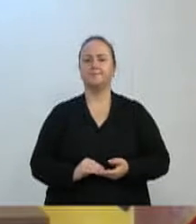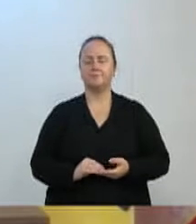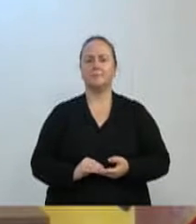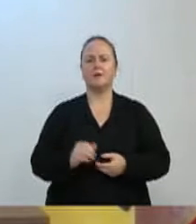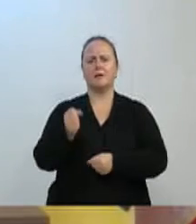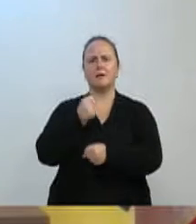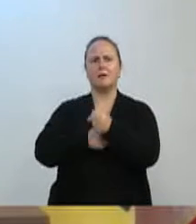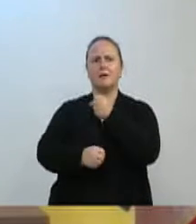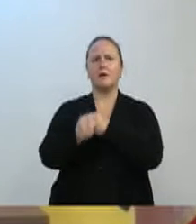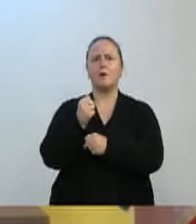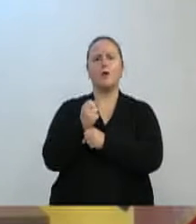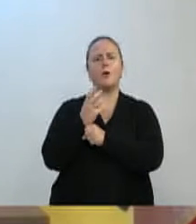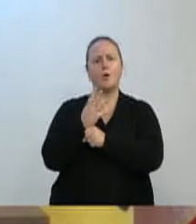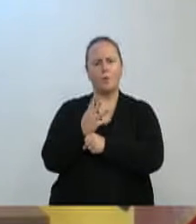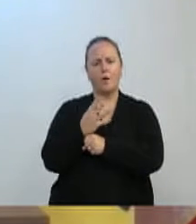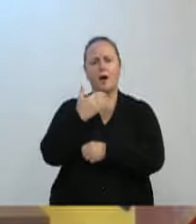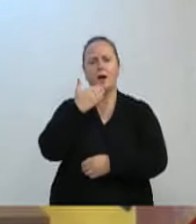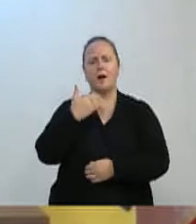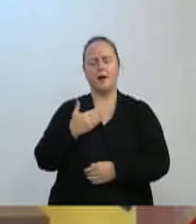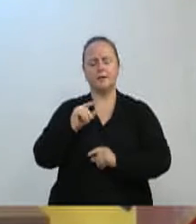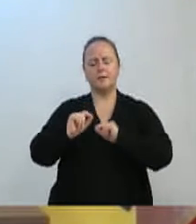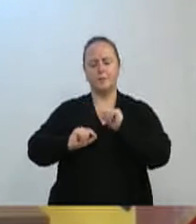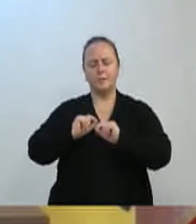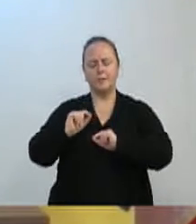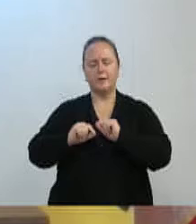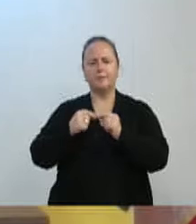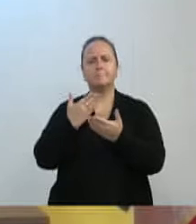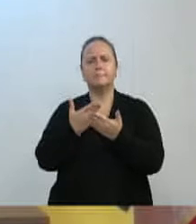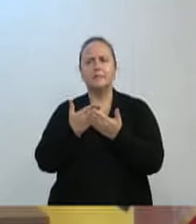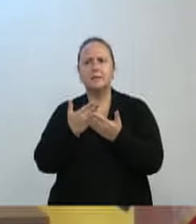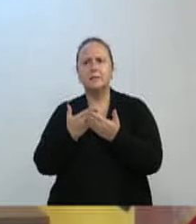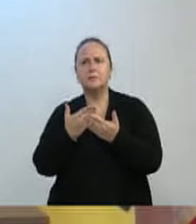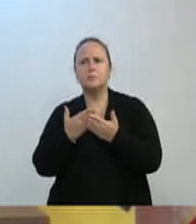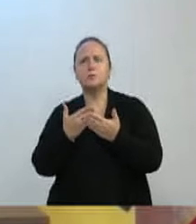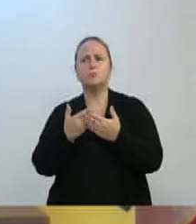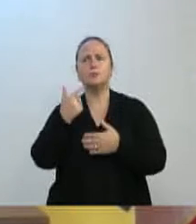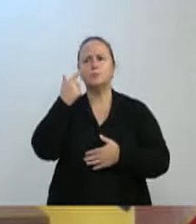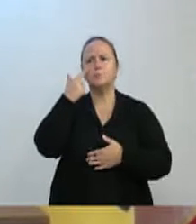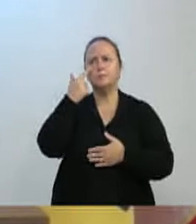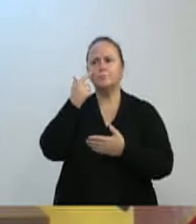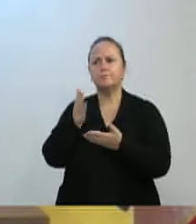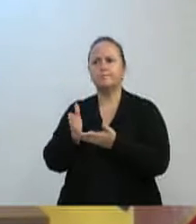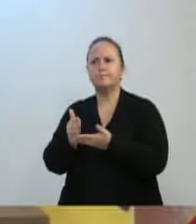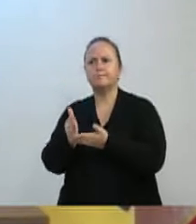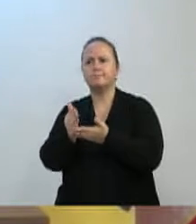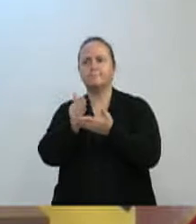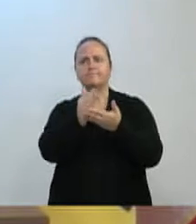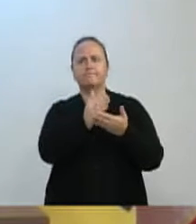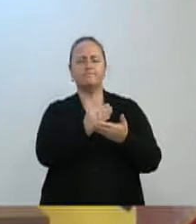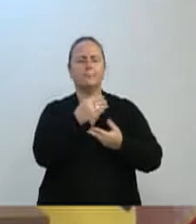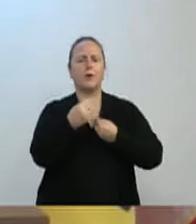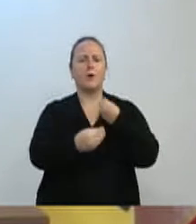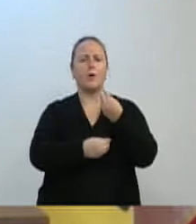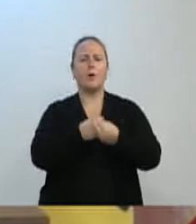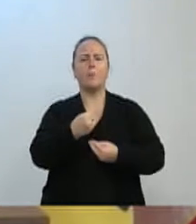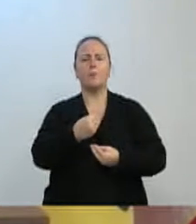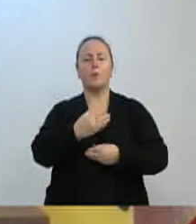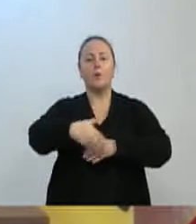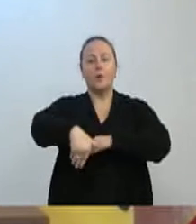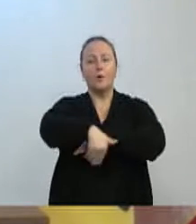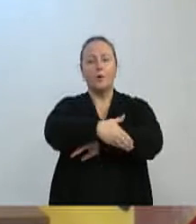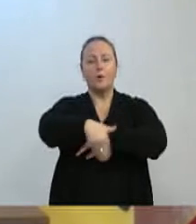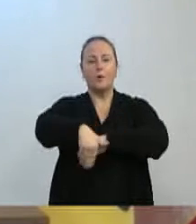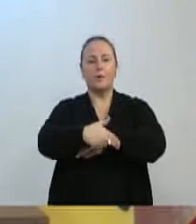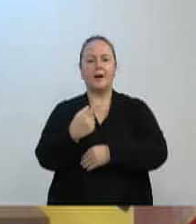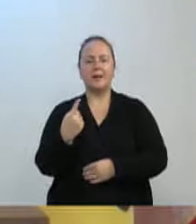passados, eles me pediram que fizesse um estudo, um mapeamento das casas de comércio da Rua 15, ao longo